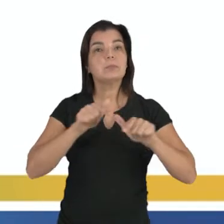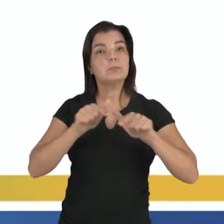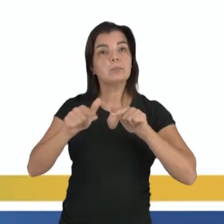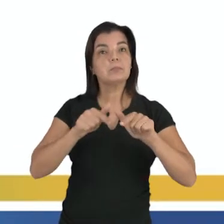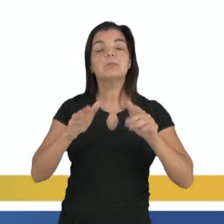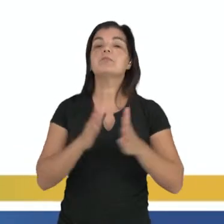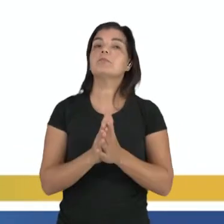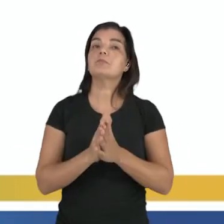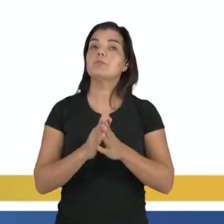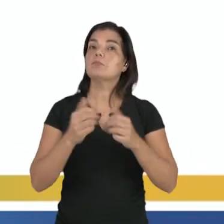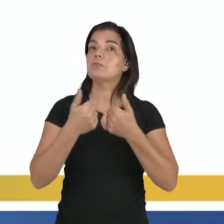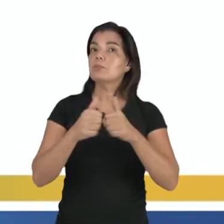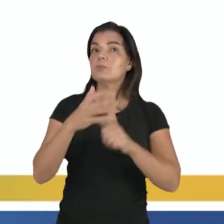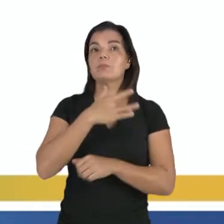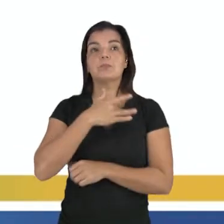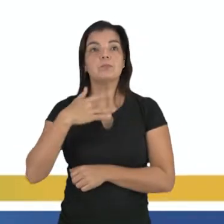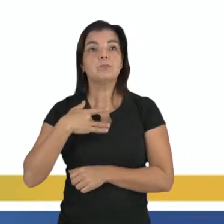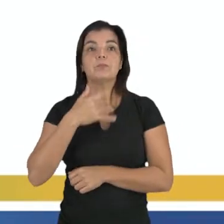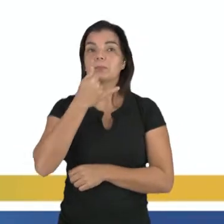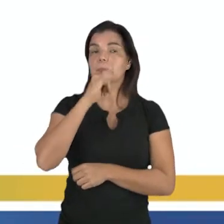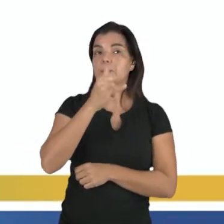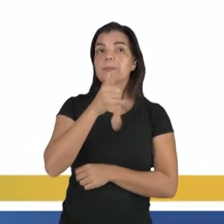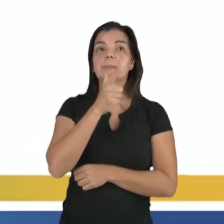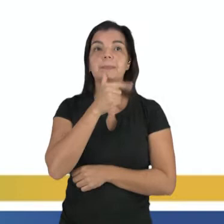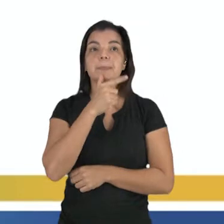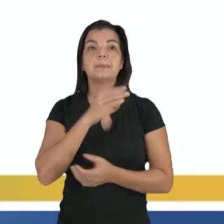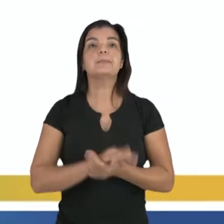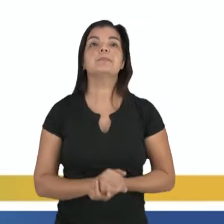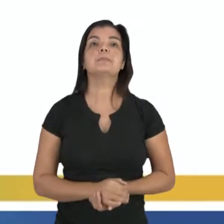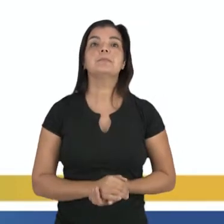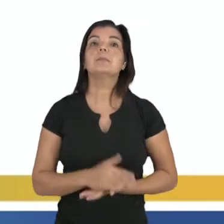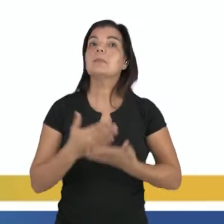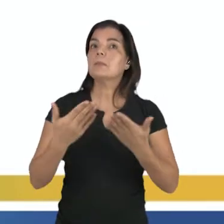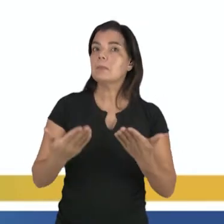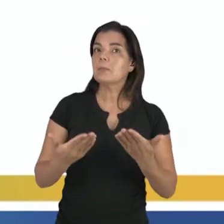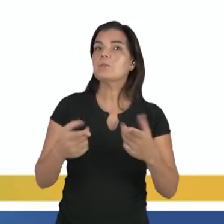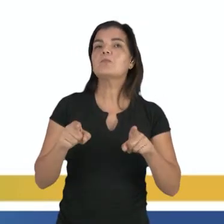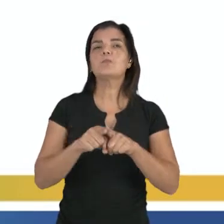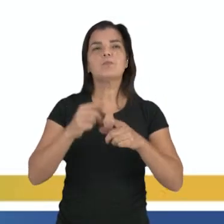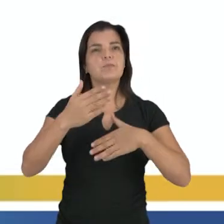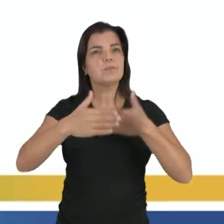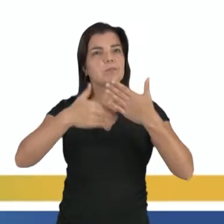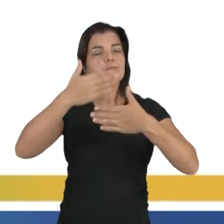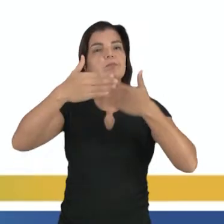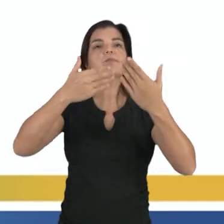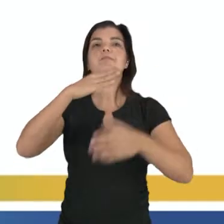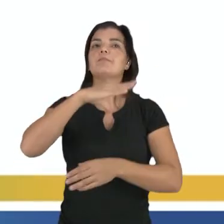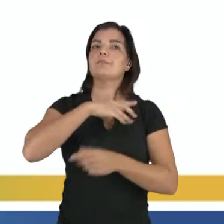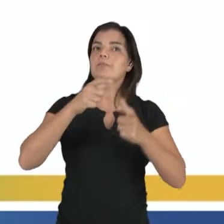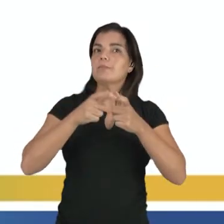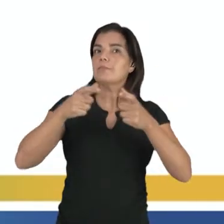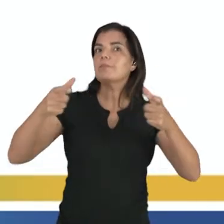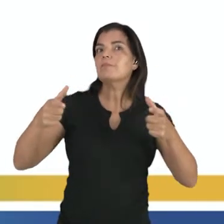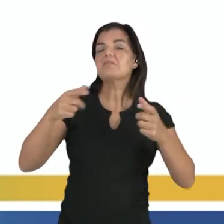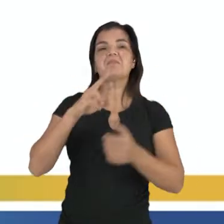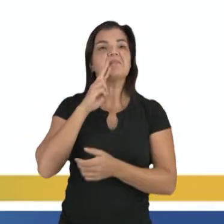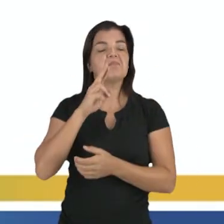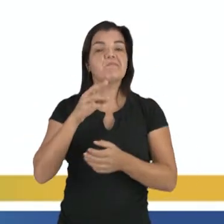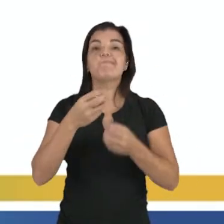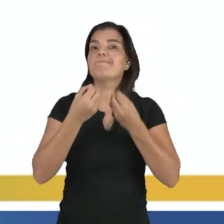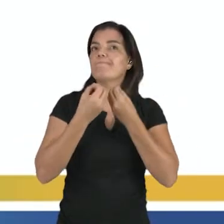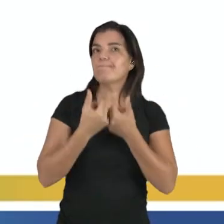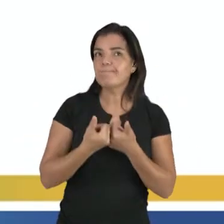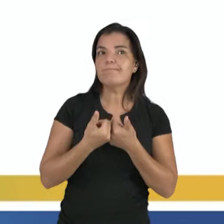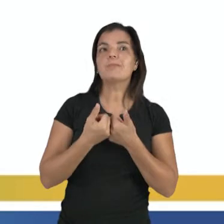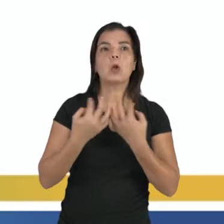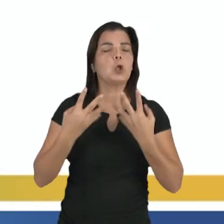trabalho, abastecimento, transporte, saúde, energia, água, etc. Ainda que o rumo tomado pelo crescimento urbano não tenha